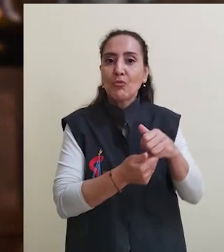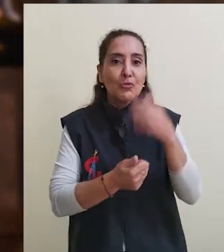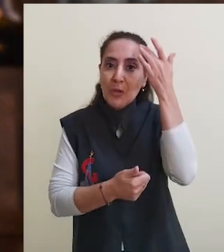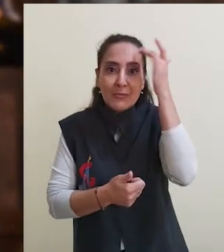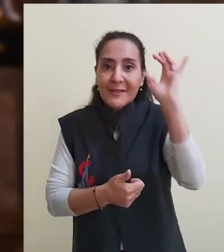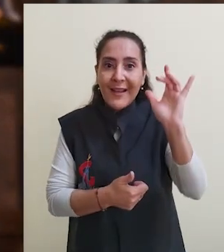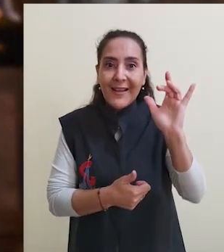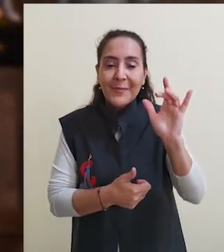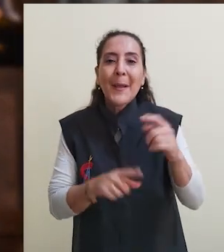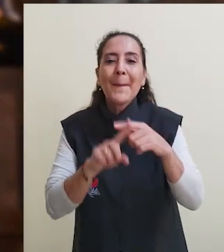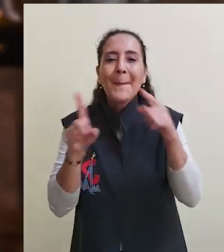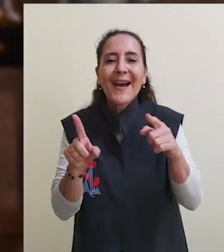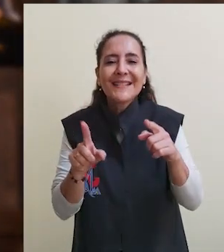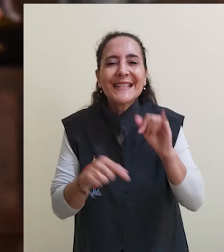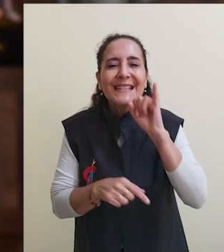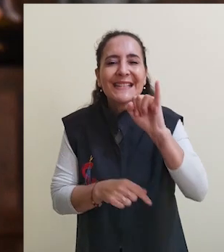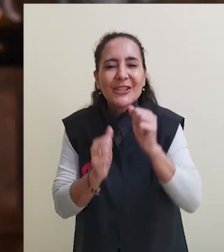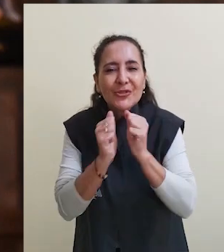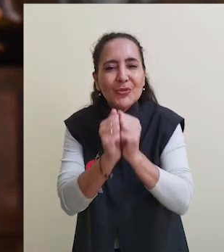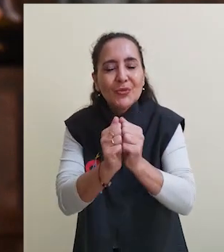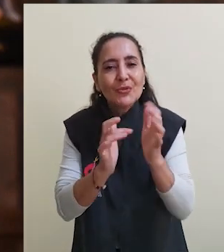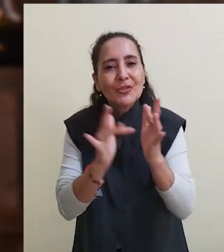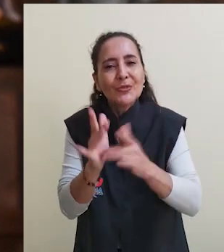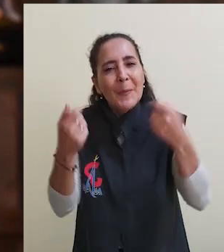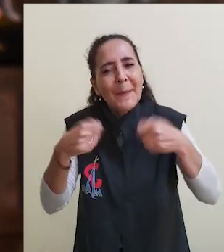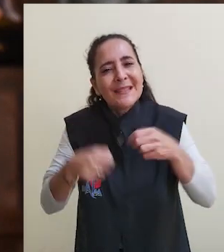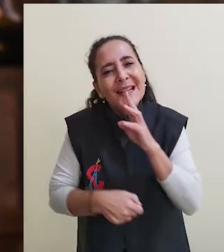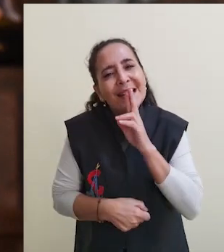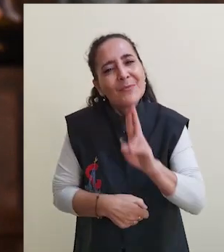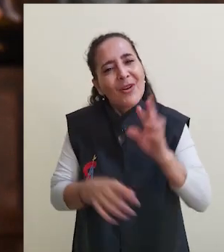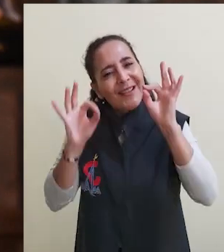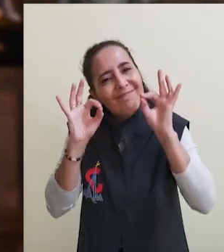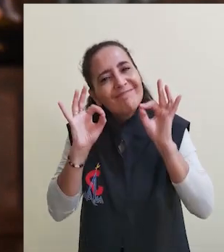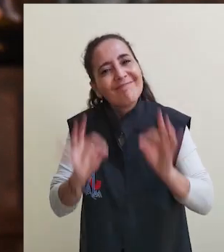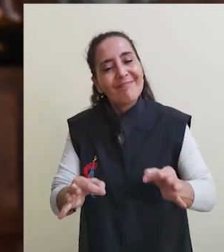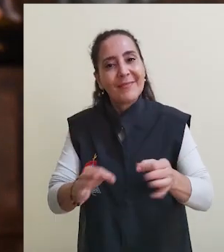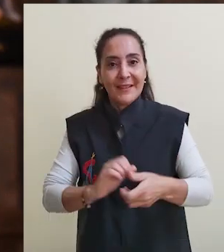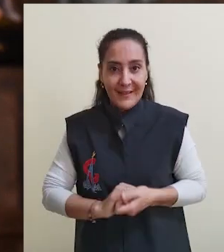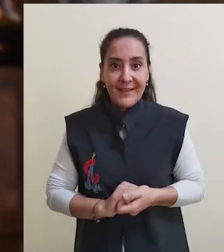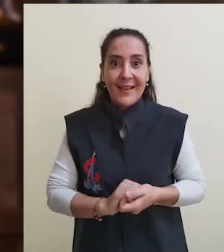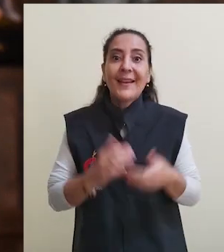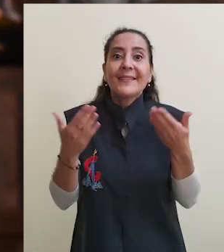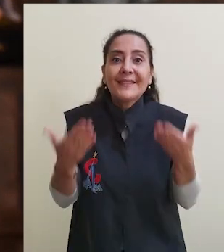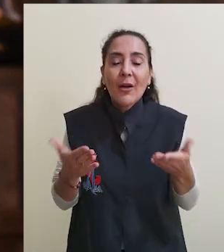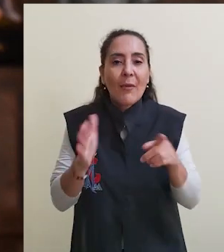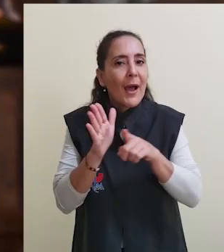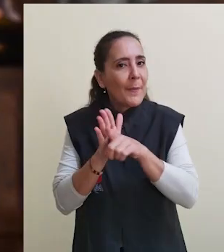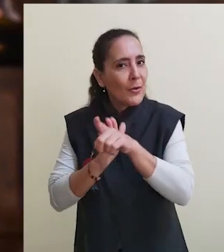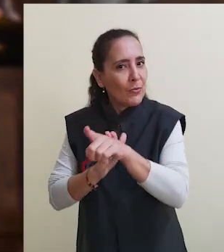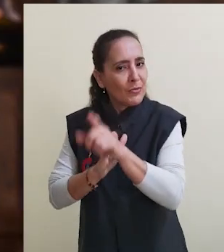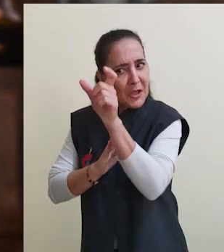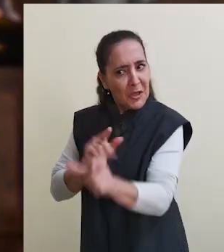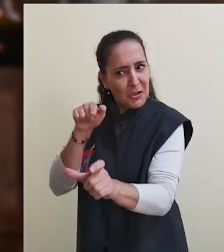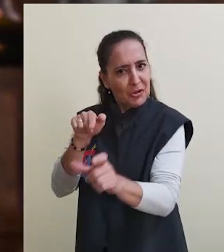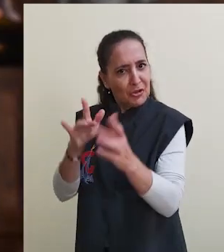são diferentes. Quem vocês dizem que eu sou? E aqui, claro, essa pergunta não